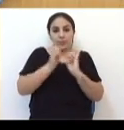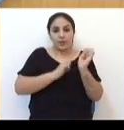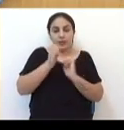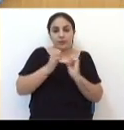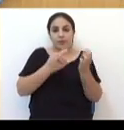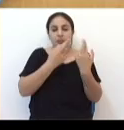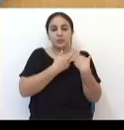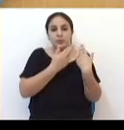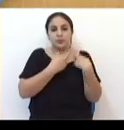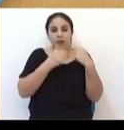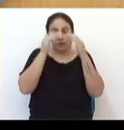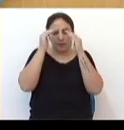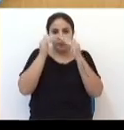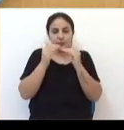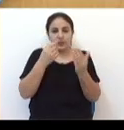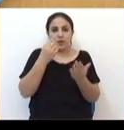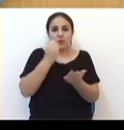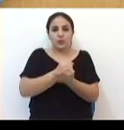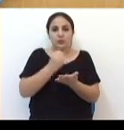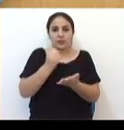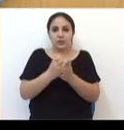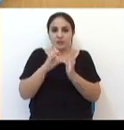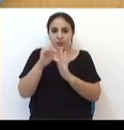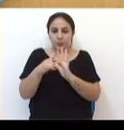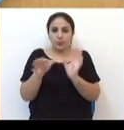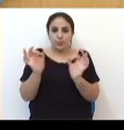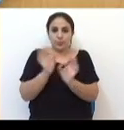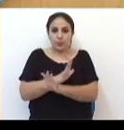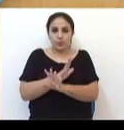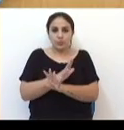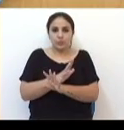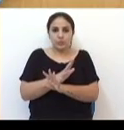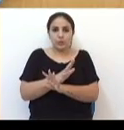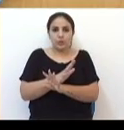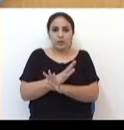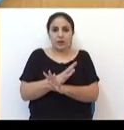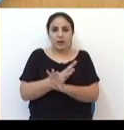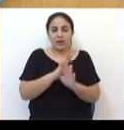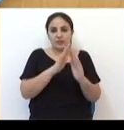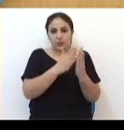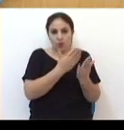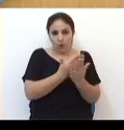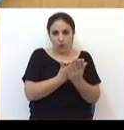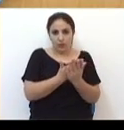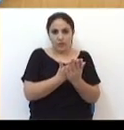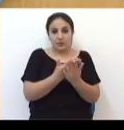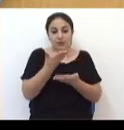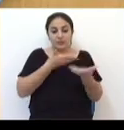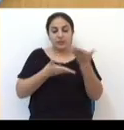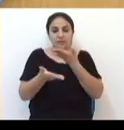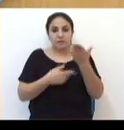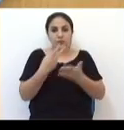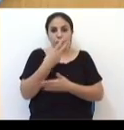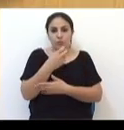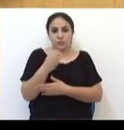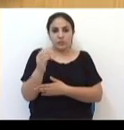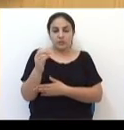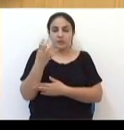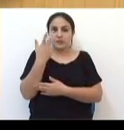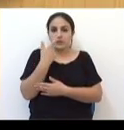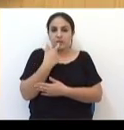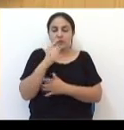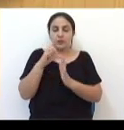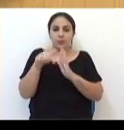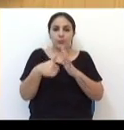responsável a cumprir o contrato. Assim que estiver pronto, o educandário deve atender cerca de 200 crianças.